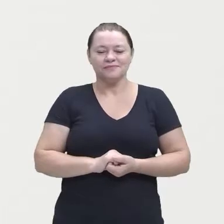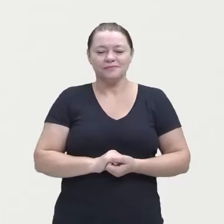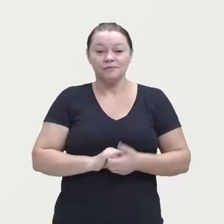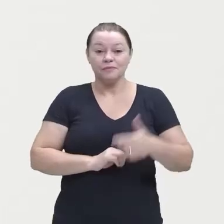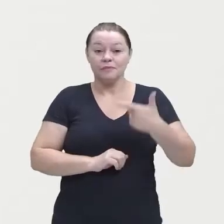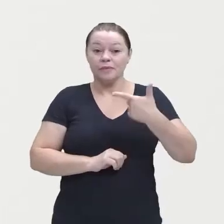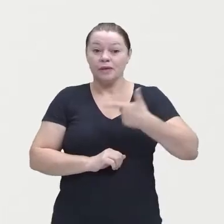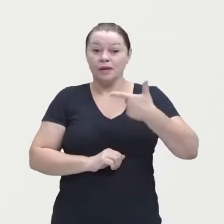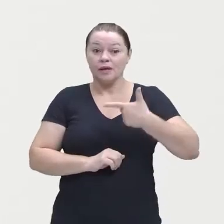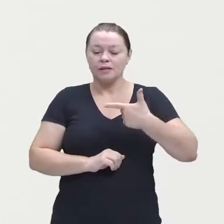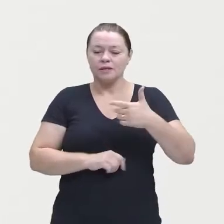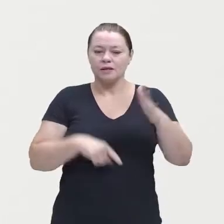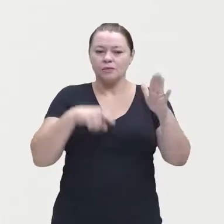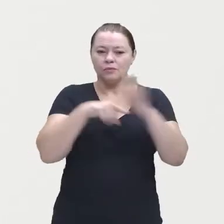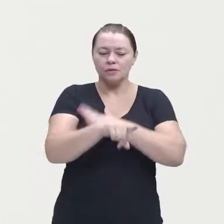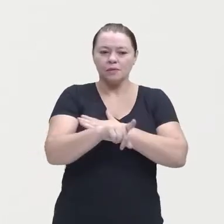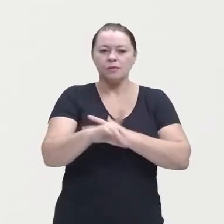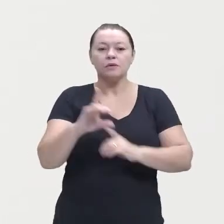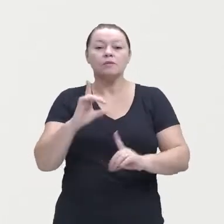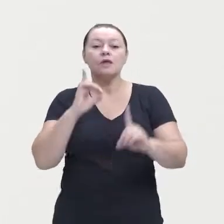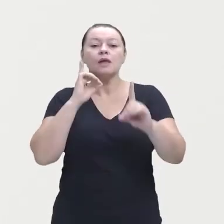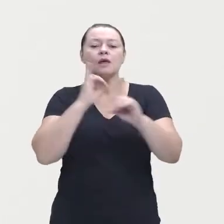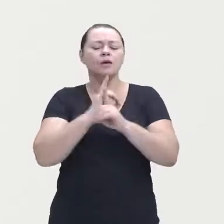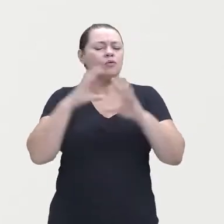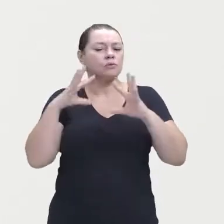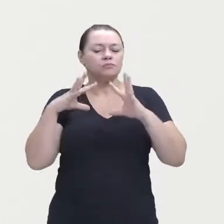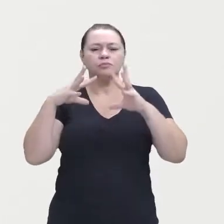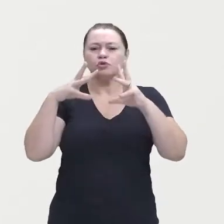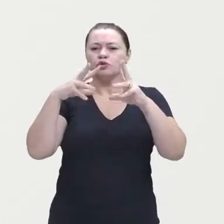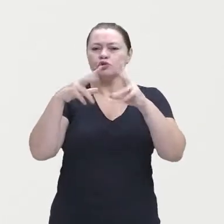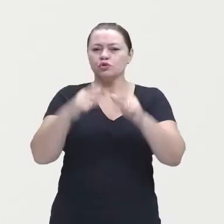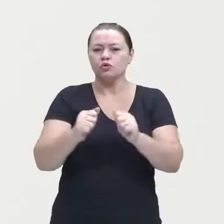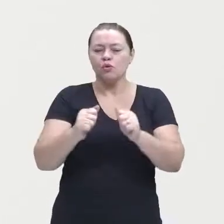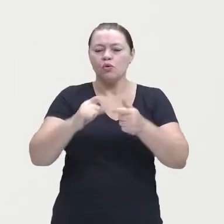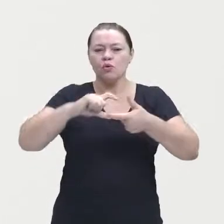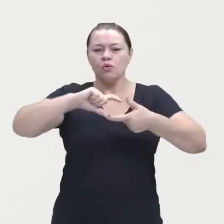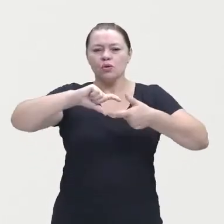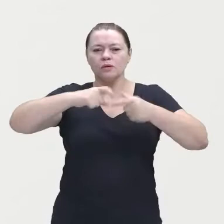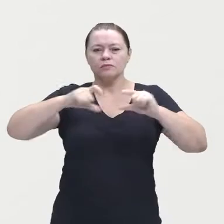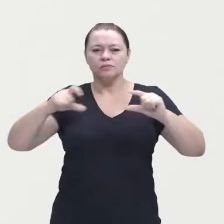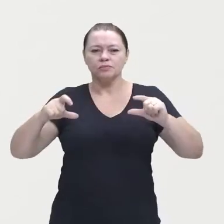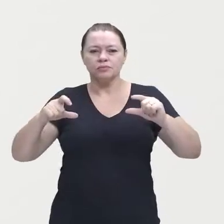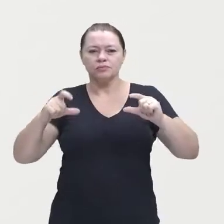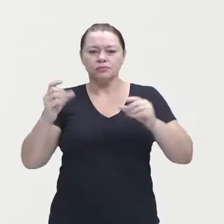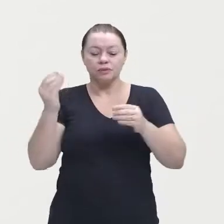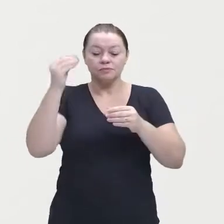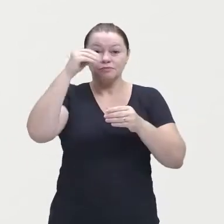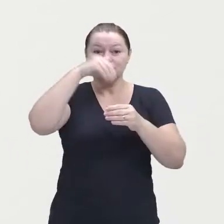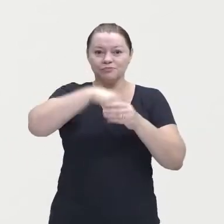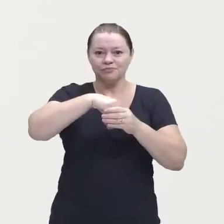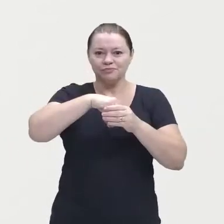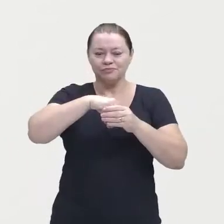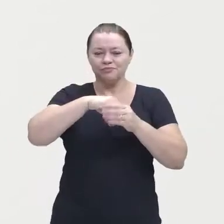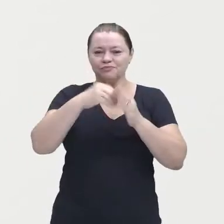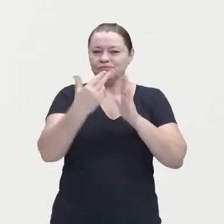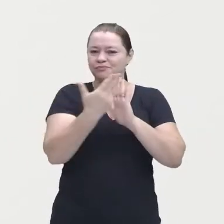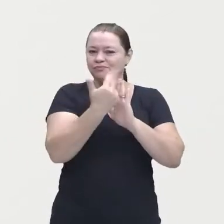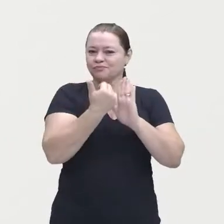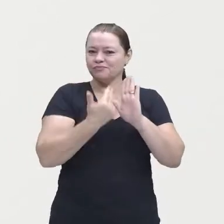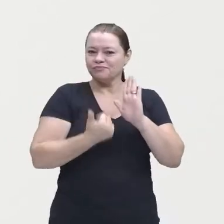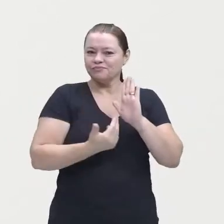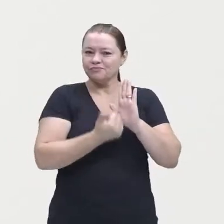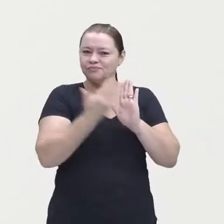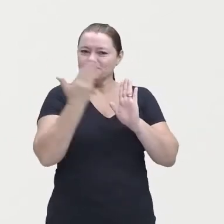Segunda questão. Encontre todas as figuras geométricas planas